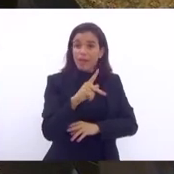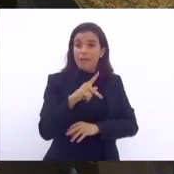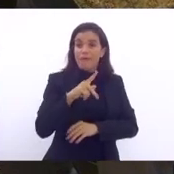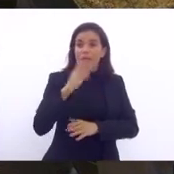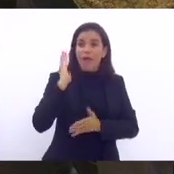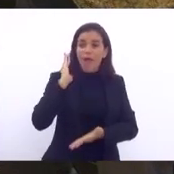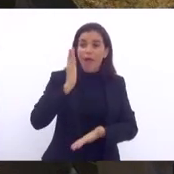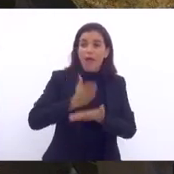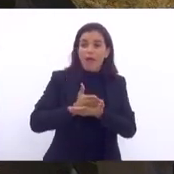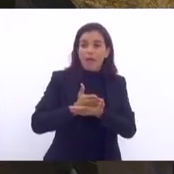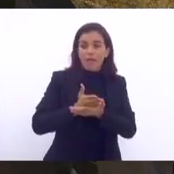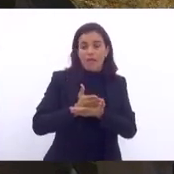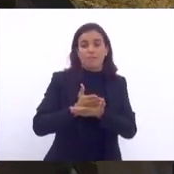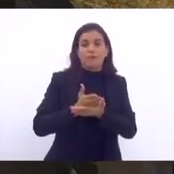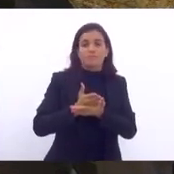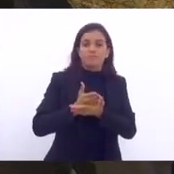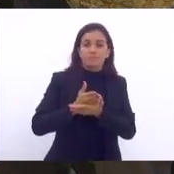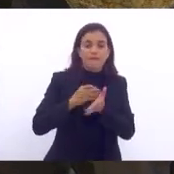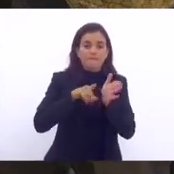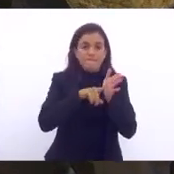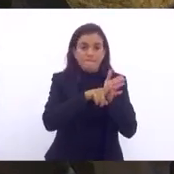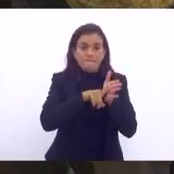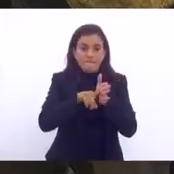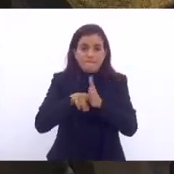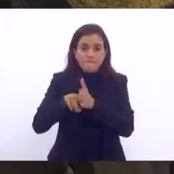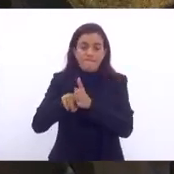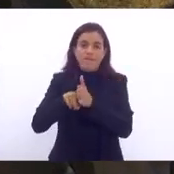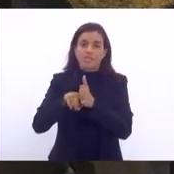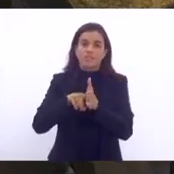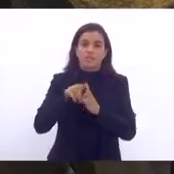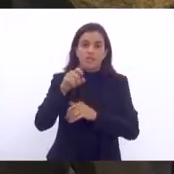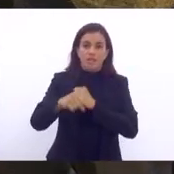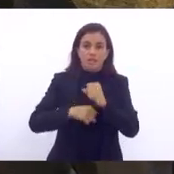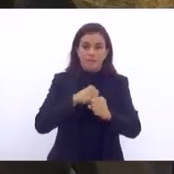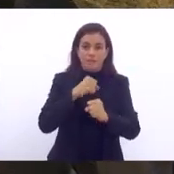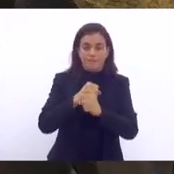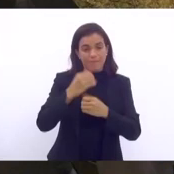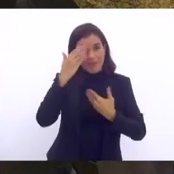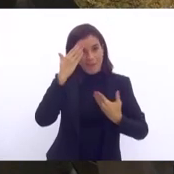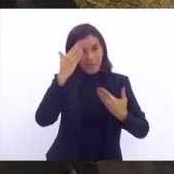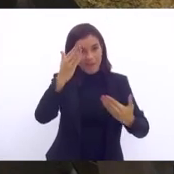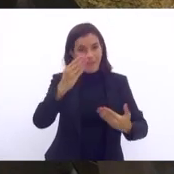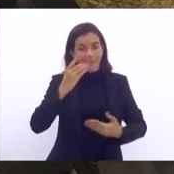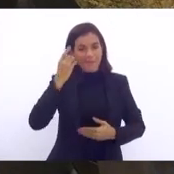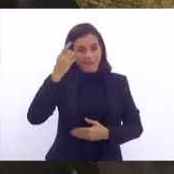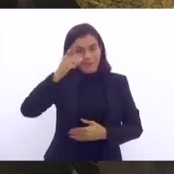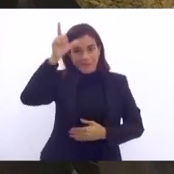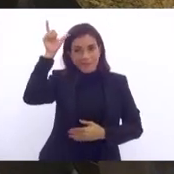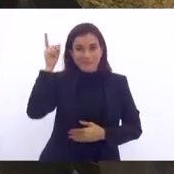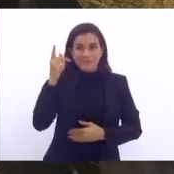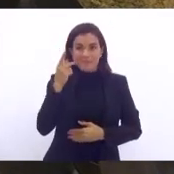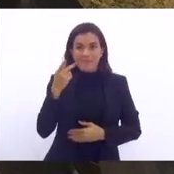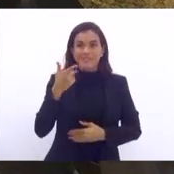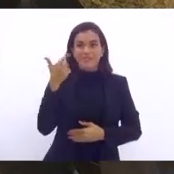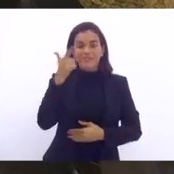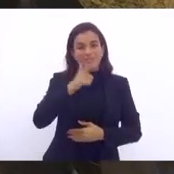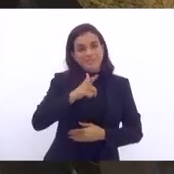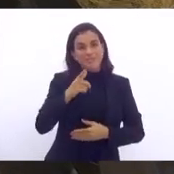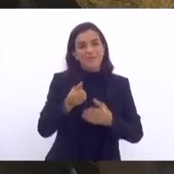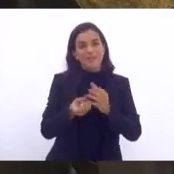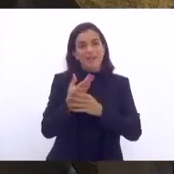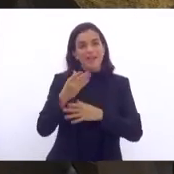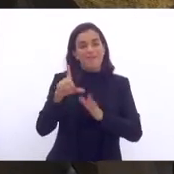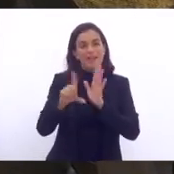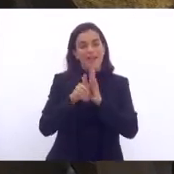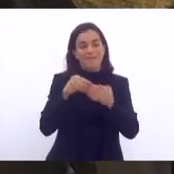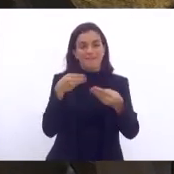tanto atormentava a vida de muita gente. Então, graças ao deputado Luiz Paulo, a gente conseguiu flexibilizar a lei, dar mais autonomia. Então,